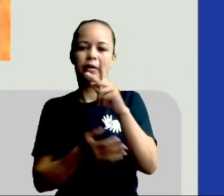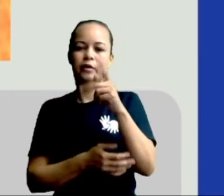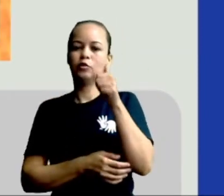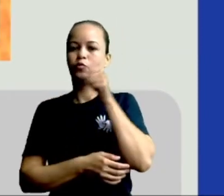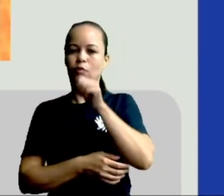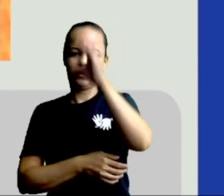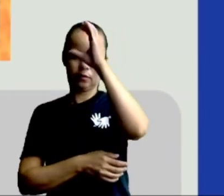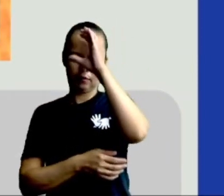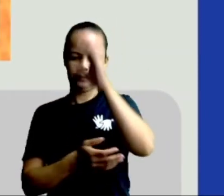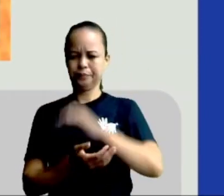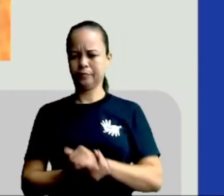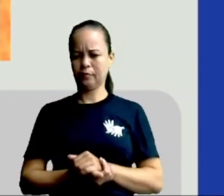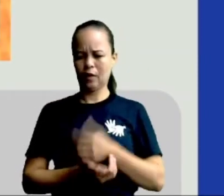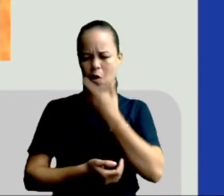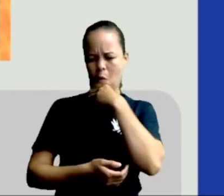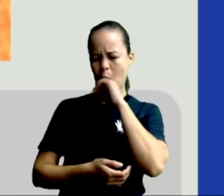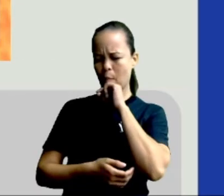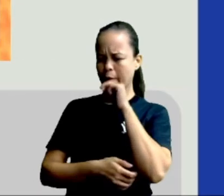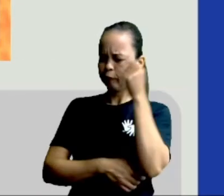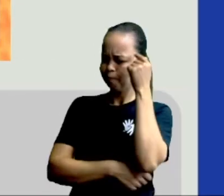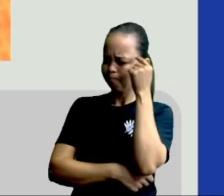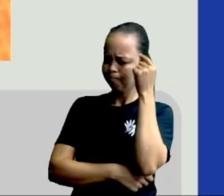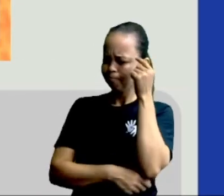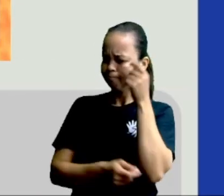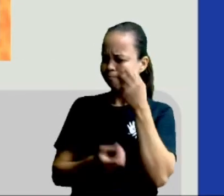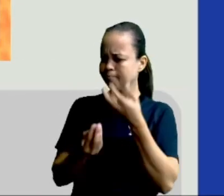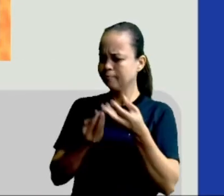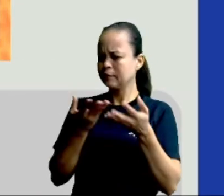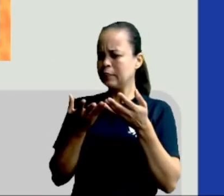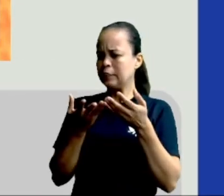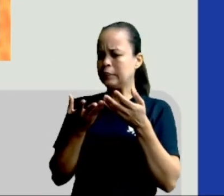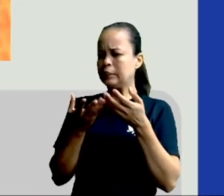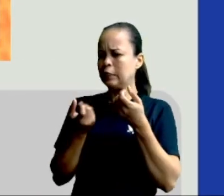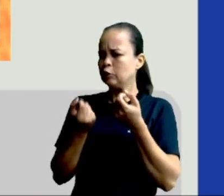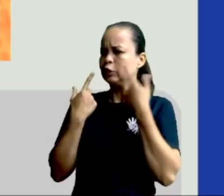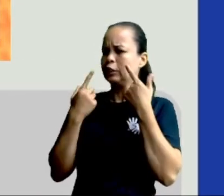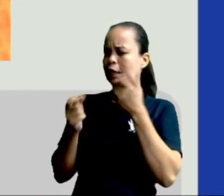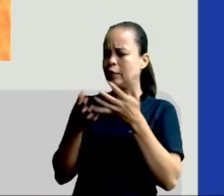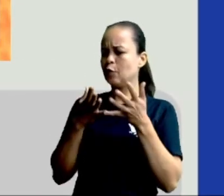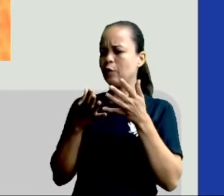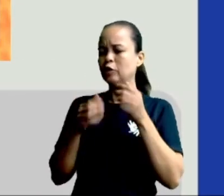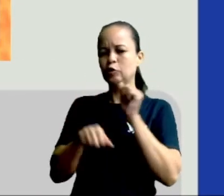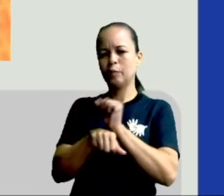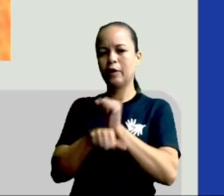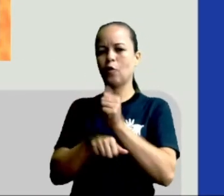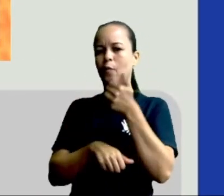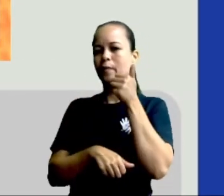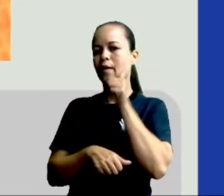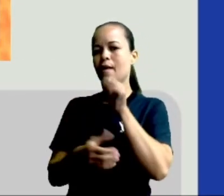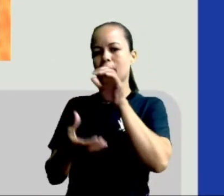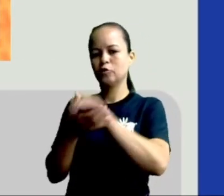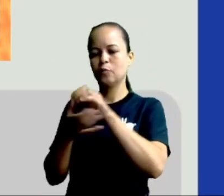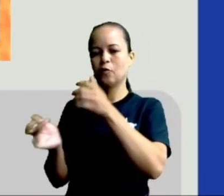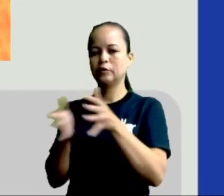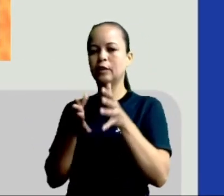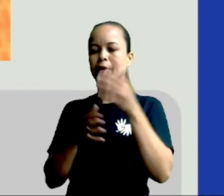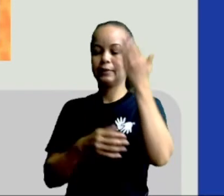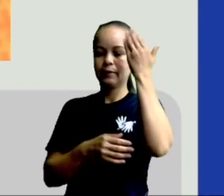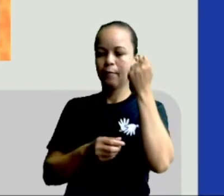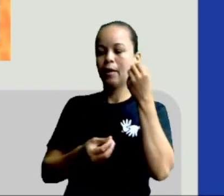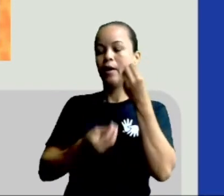pai achou tudo esquisito. Ia esperar pela mulher para ver se descobria o motivo do banzo de Eno. Os dias